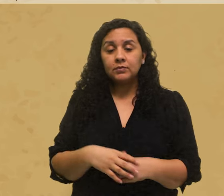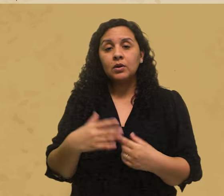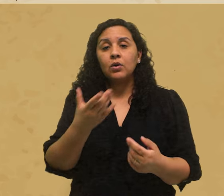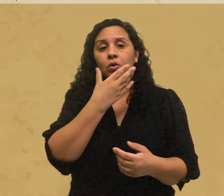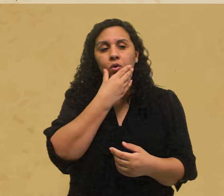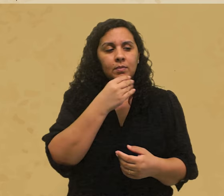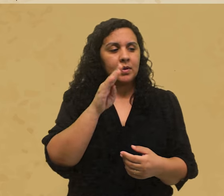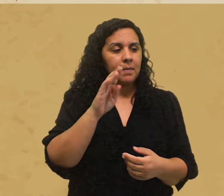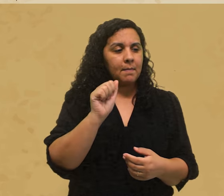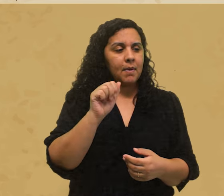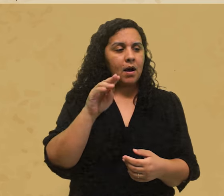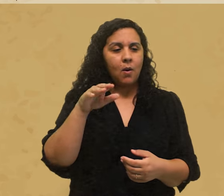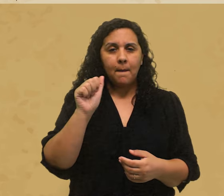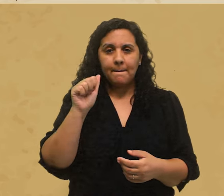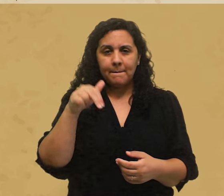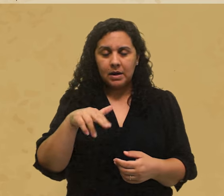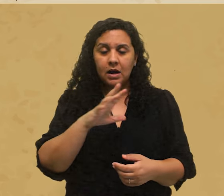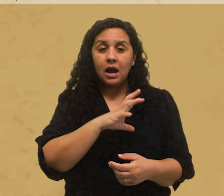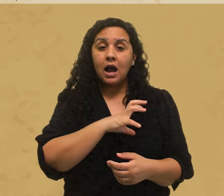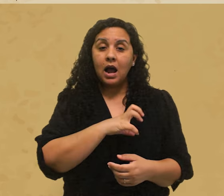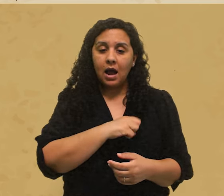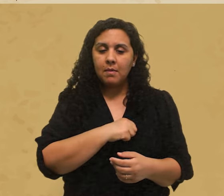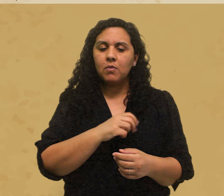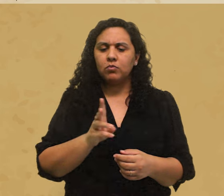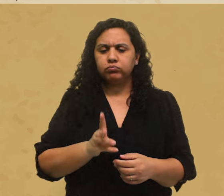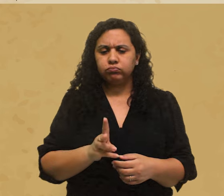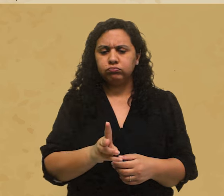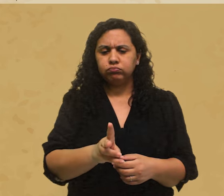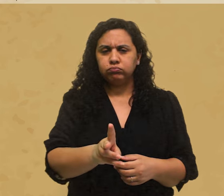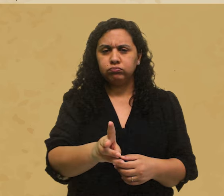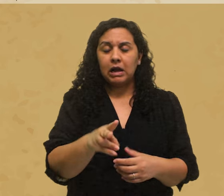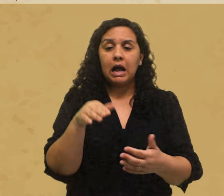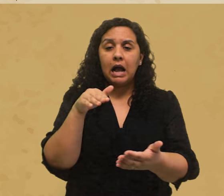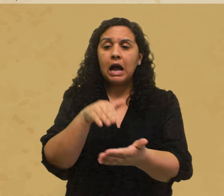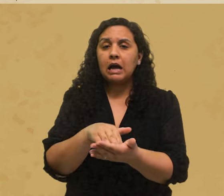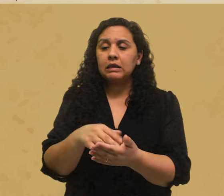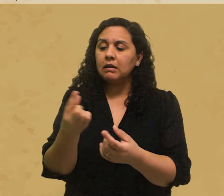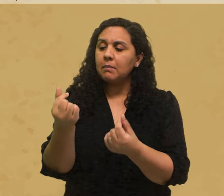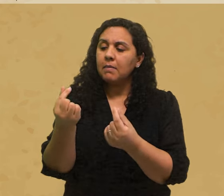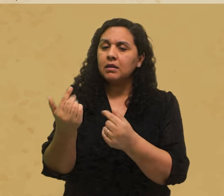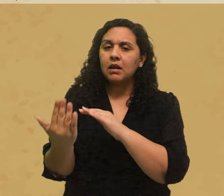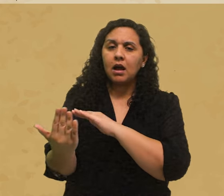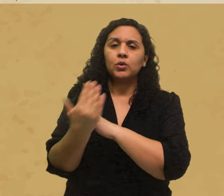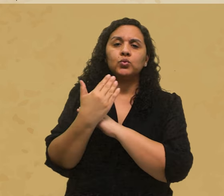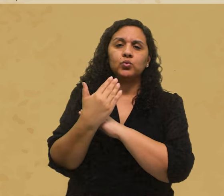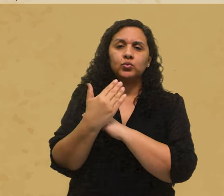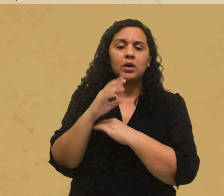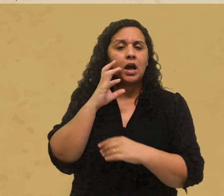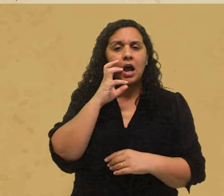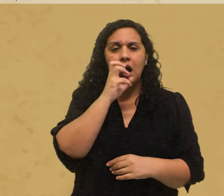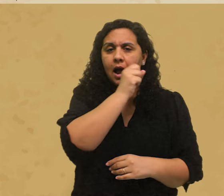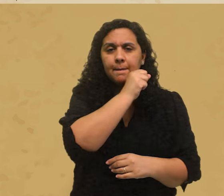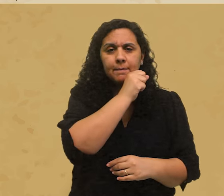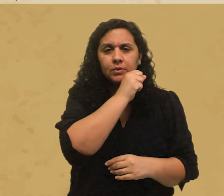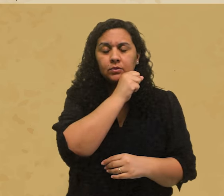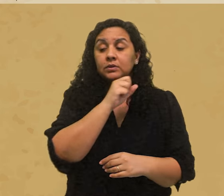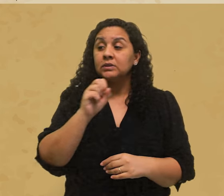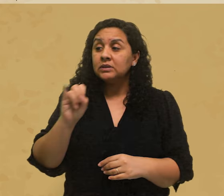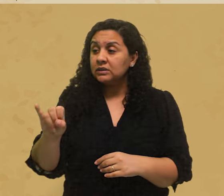materiais. Segundo Bauman, o amor dura enquanto proporciona satisfação material,